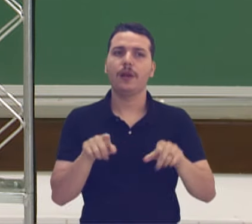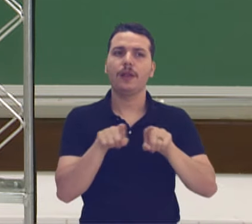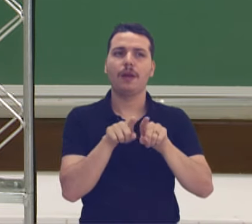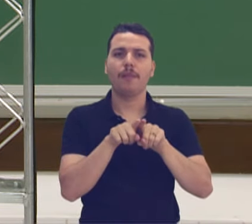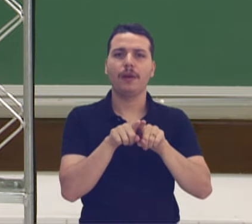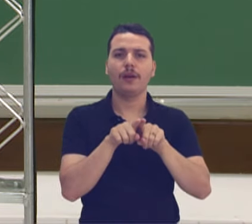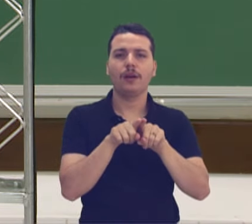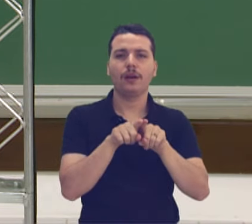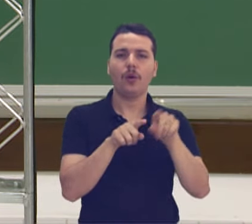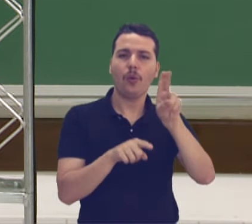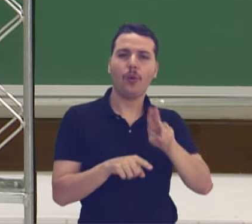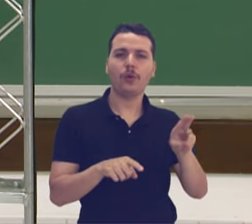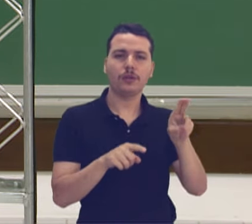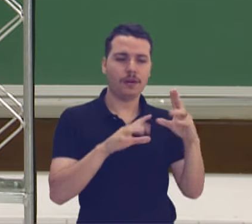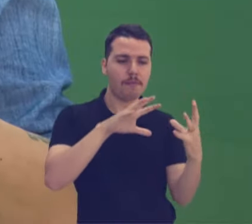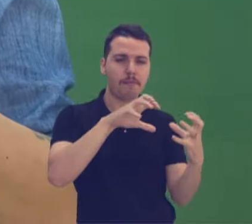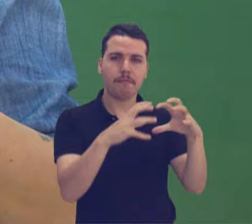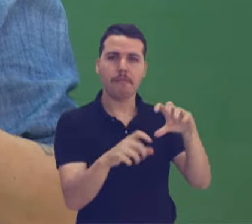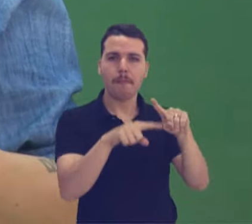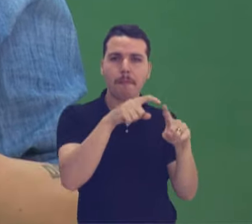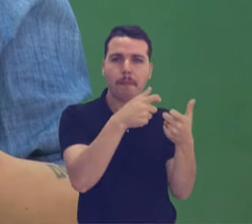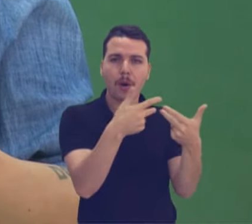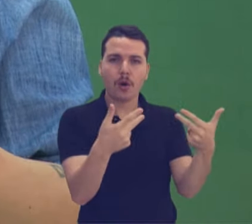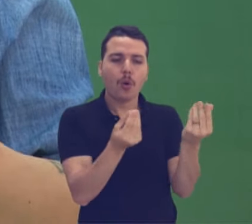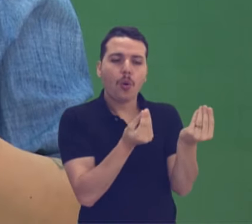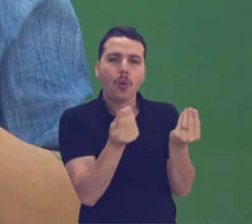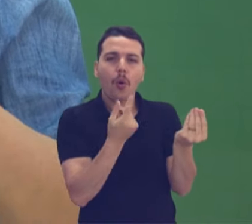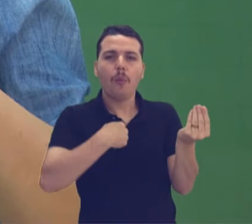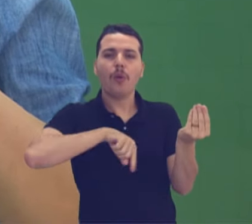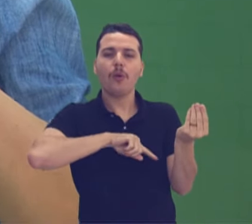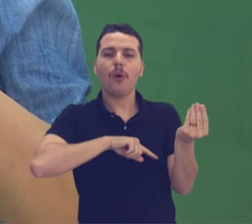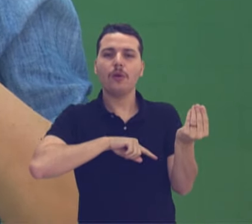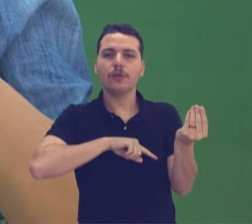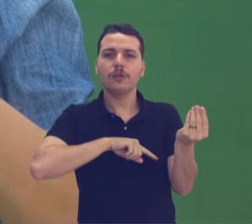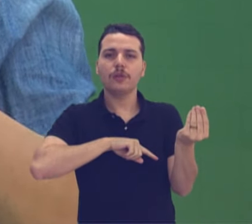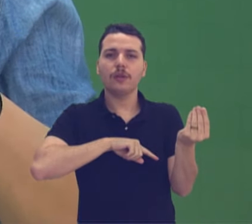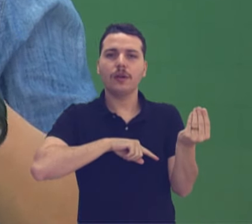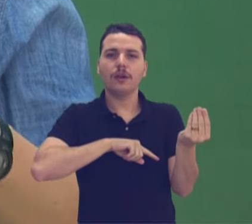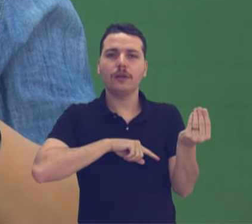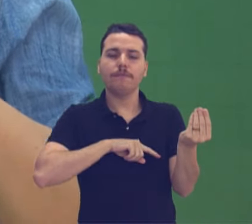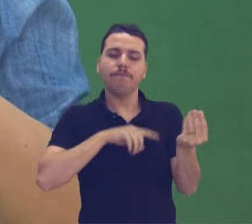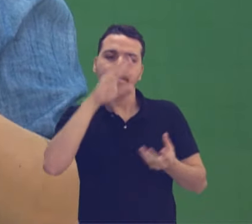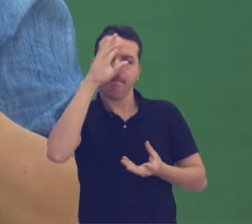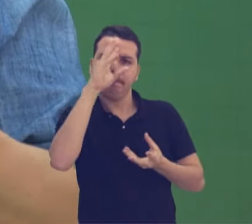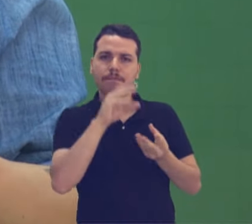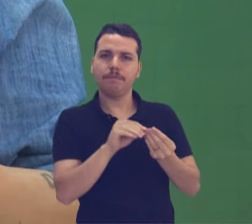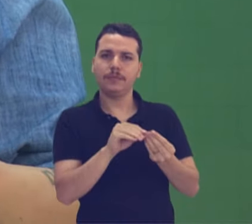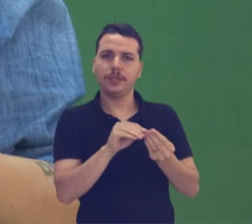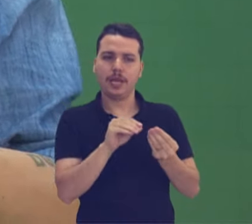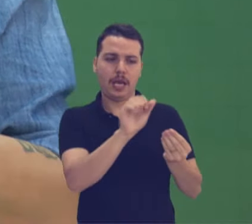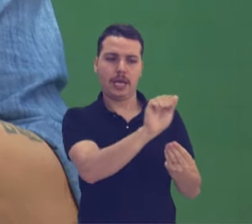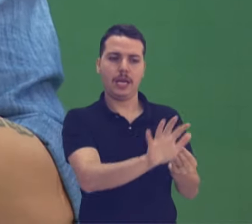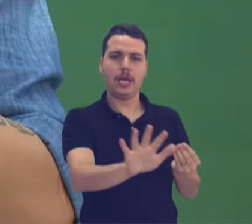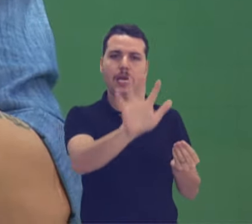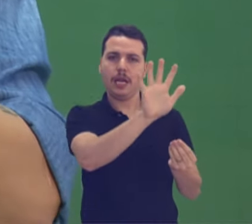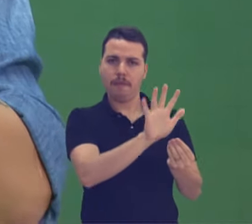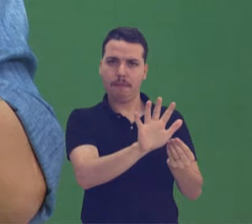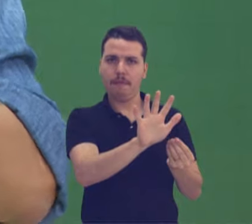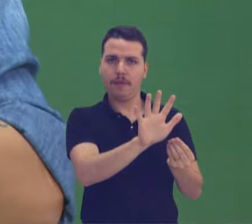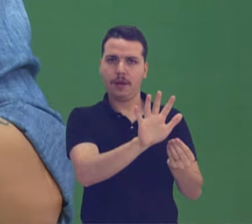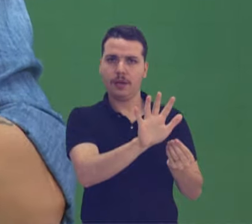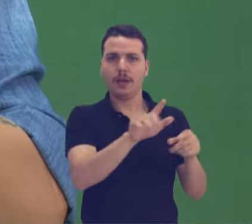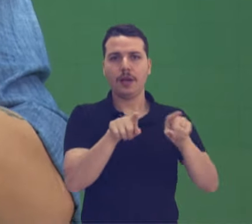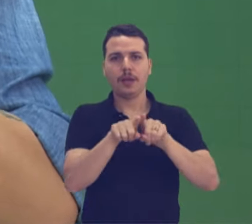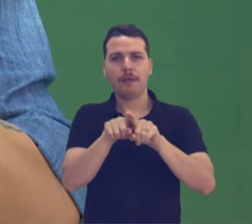materialidade que a justamente isso né como como entendemos na verdade essa conversa que existe entre a imagem e